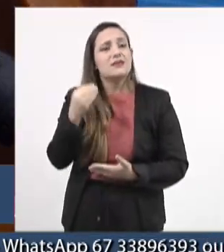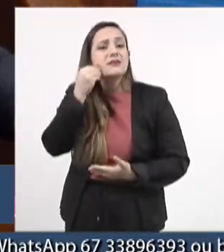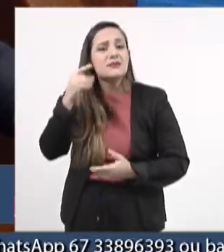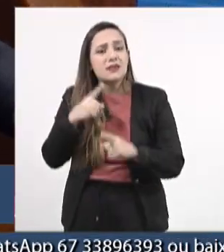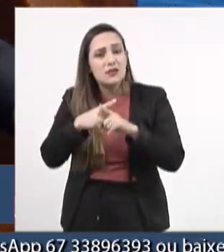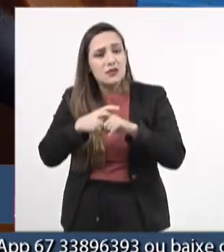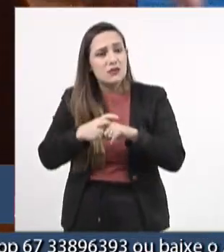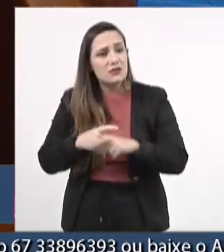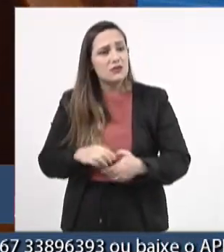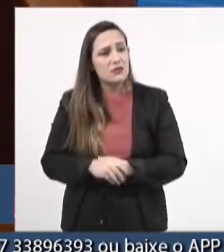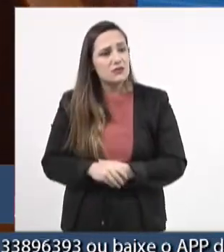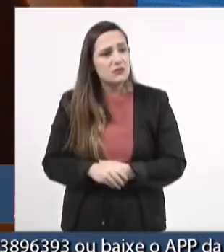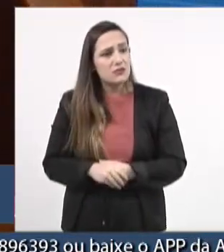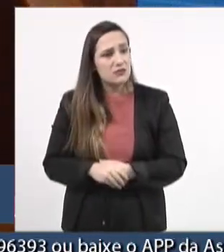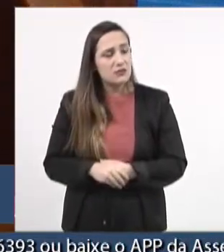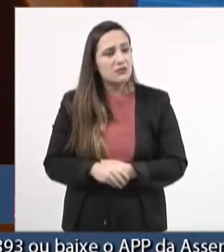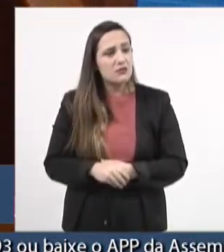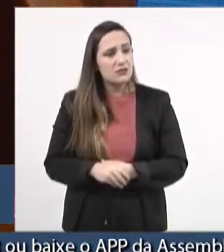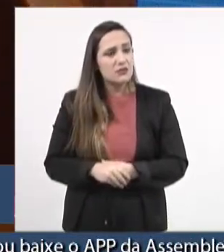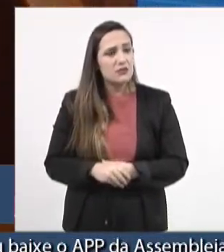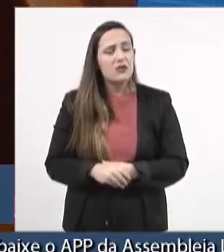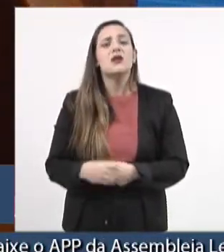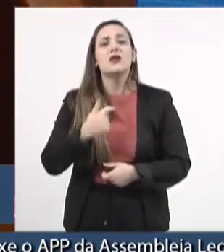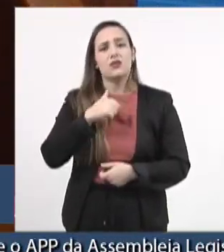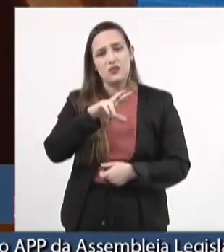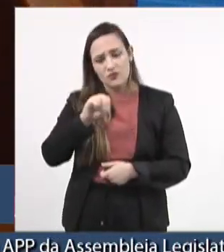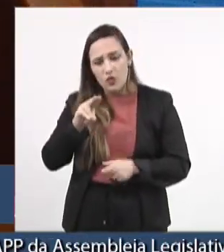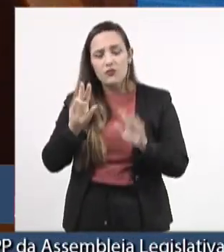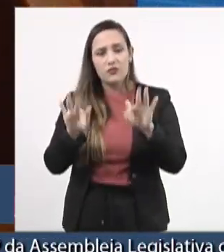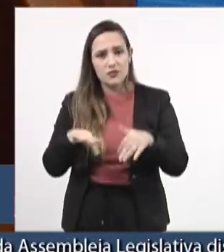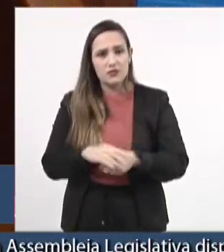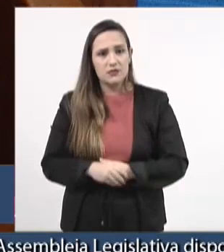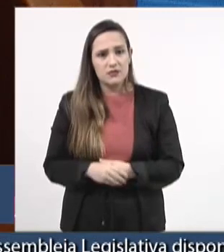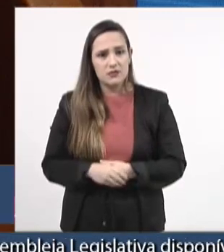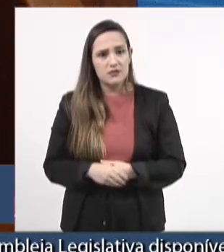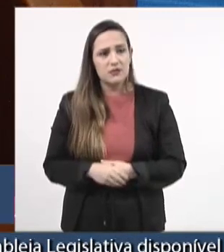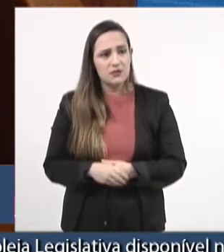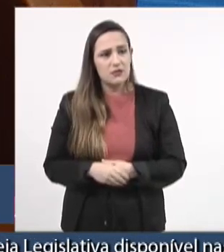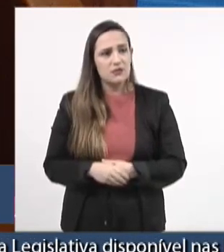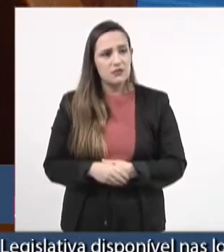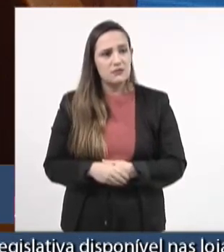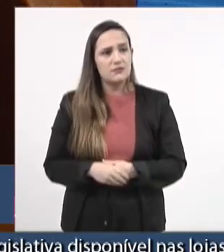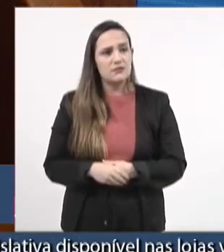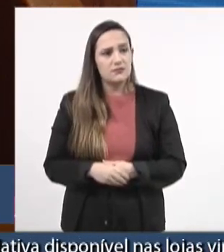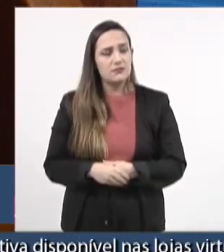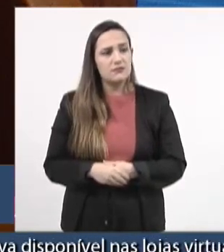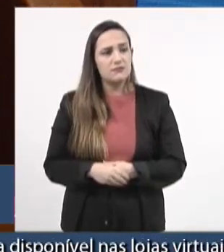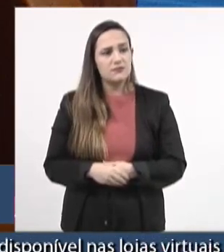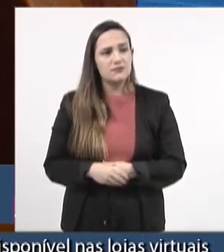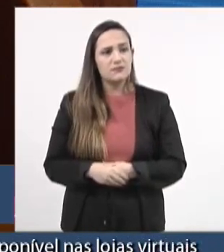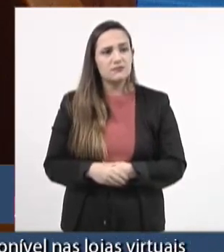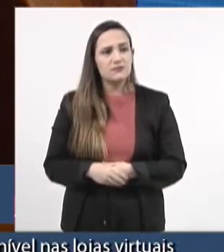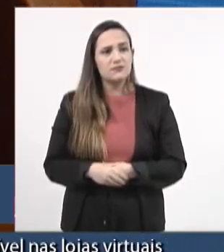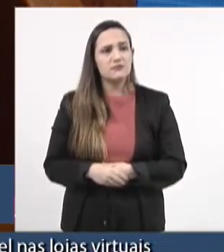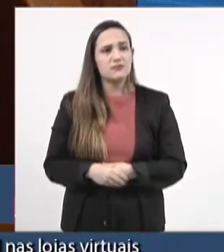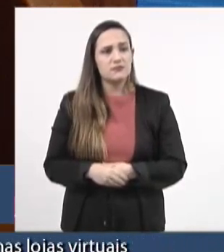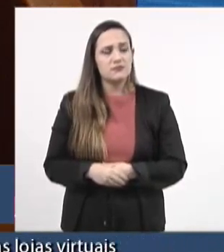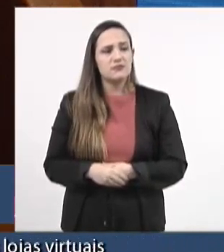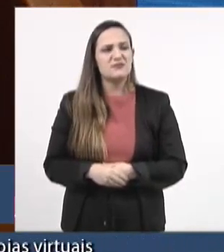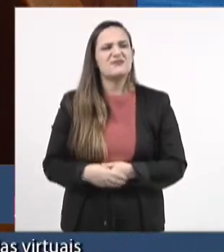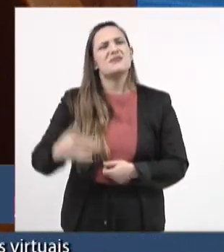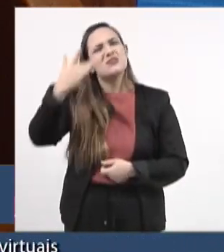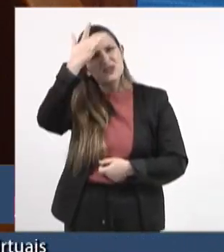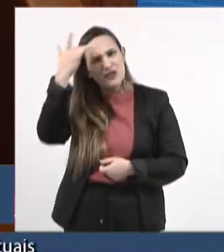no Brasil. Só para terminar, deputado, vou conceder uma parte. Para um